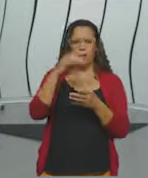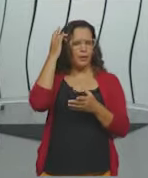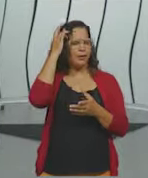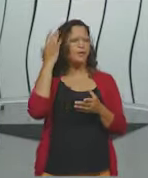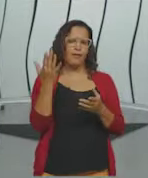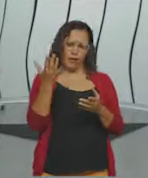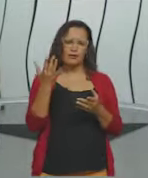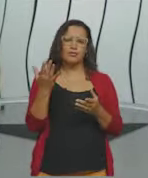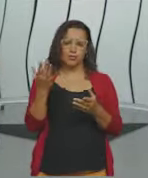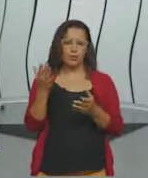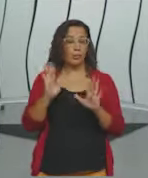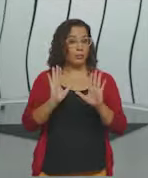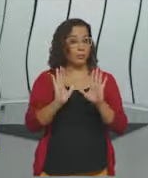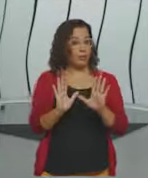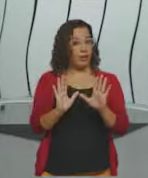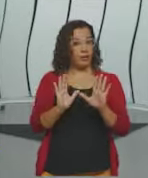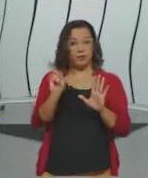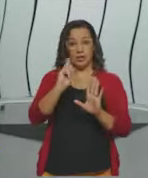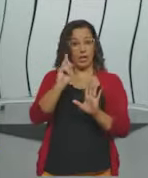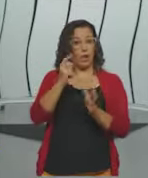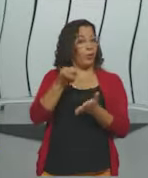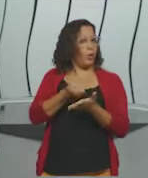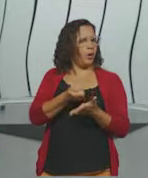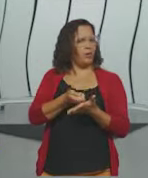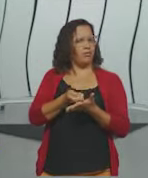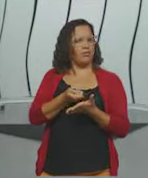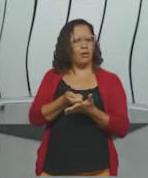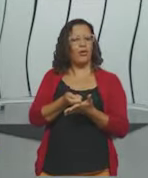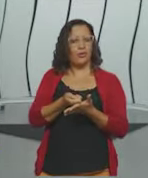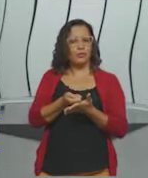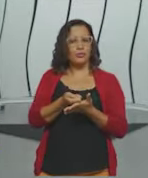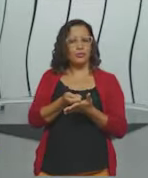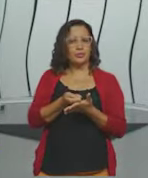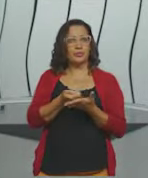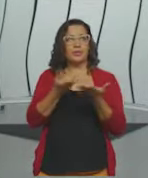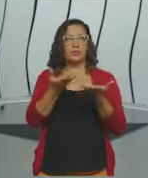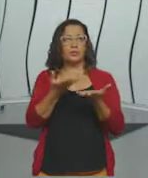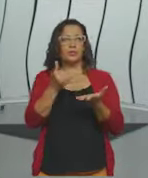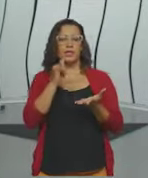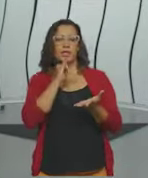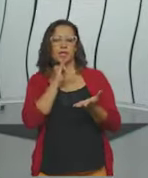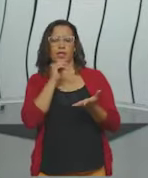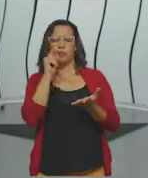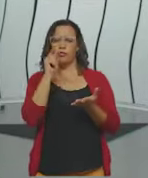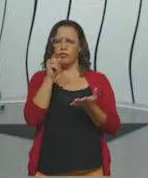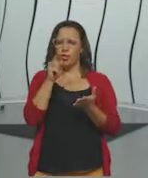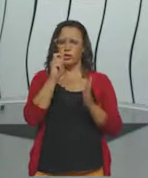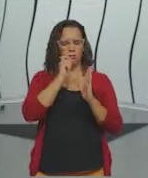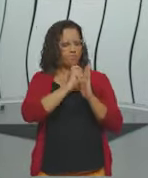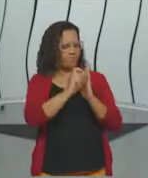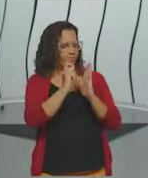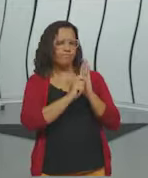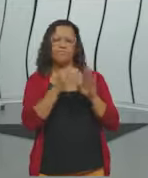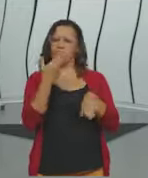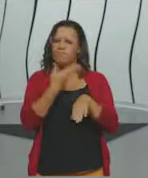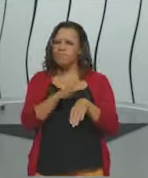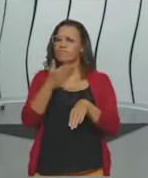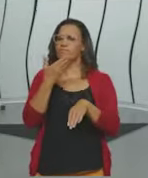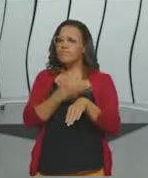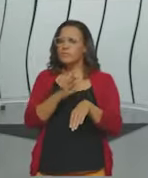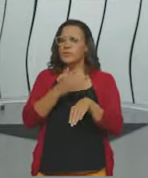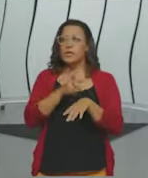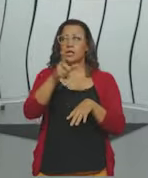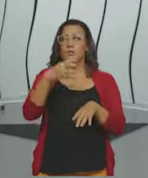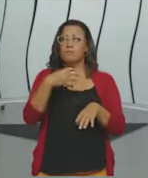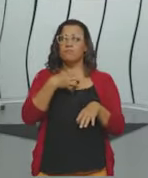texto, mas não é obrigatório. Se você, ao longo de sua prática com a escrita, sentir o